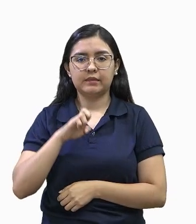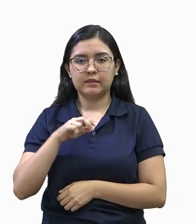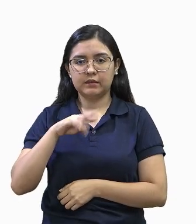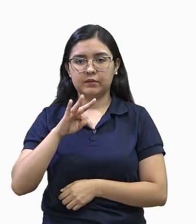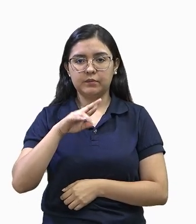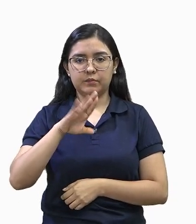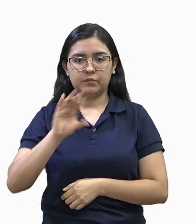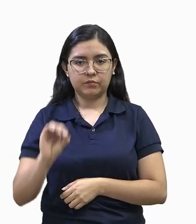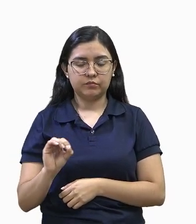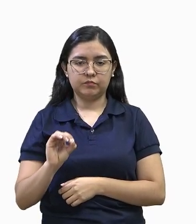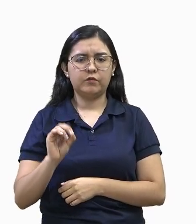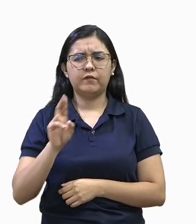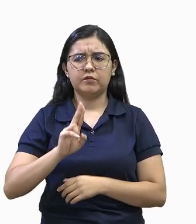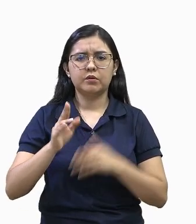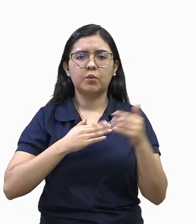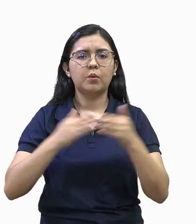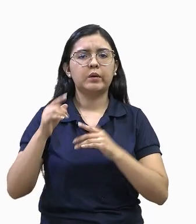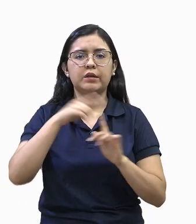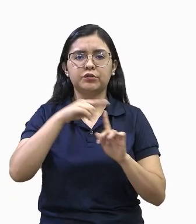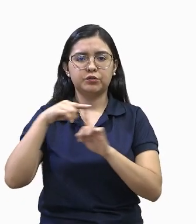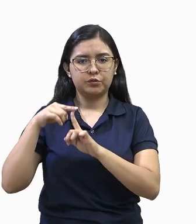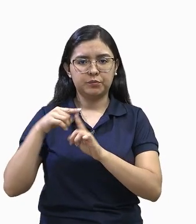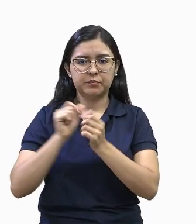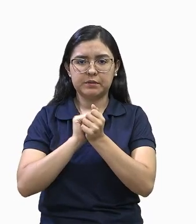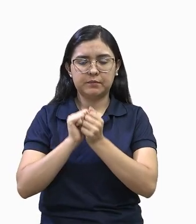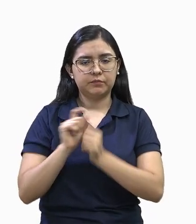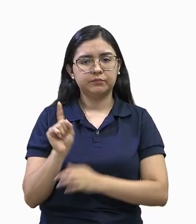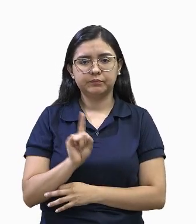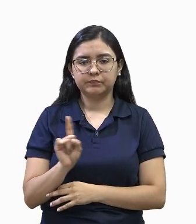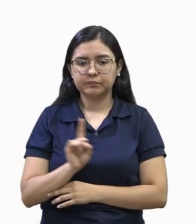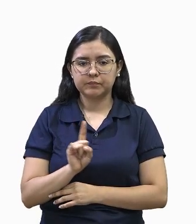Não vão utilizar